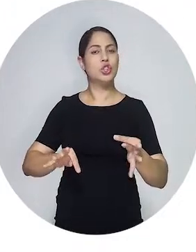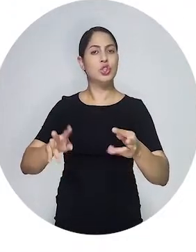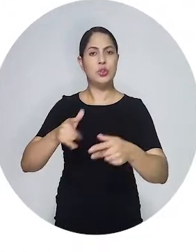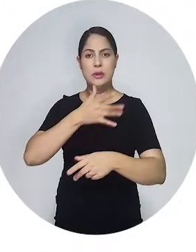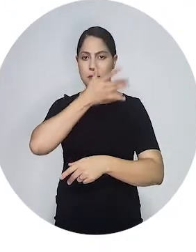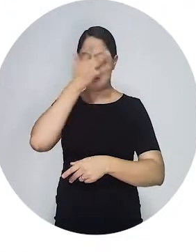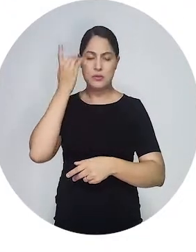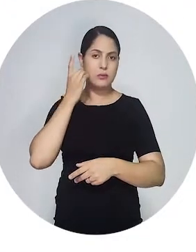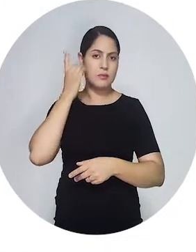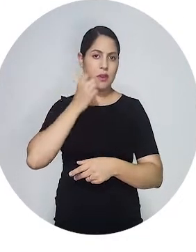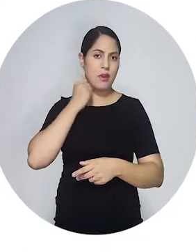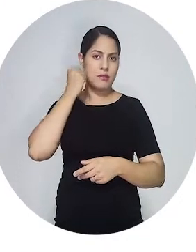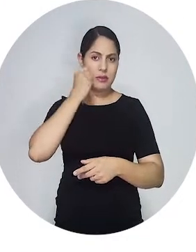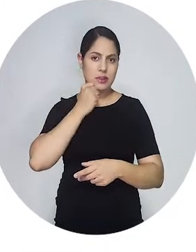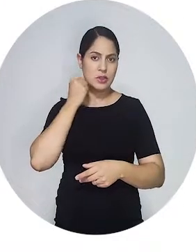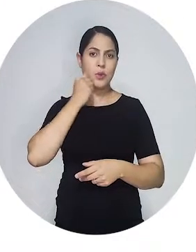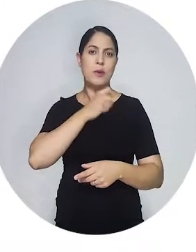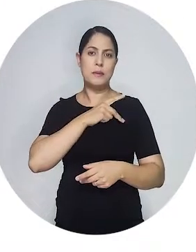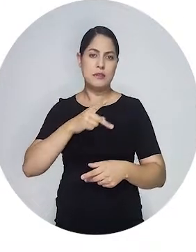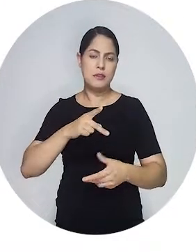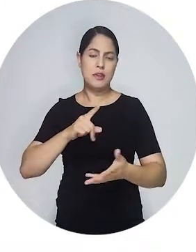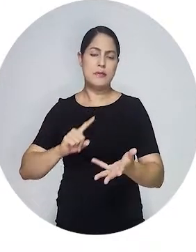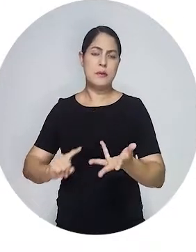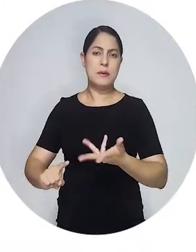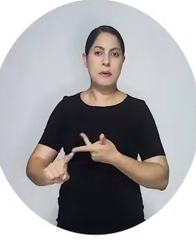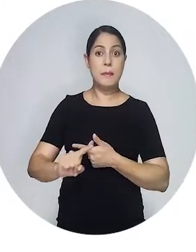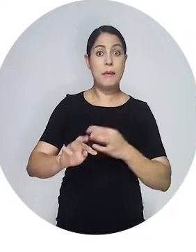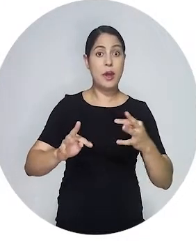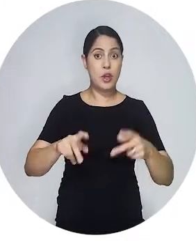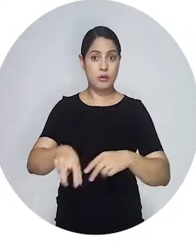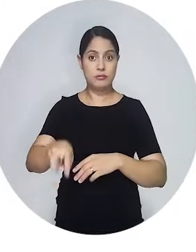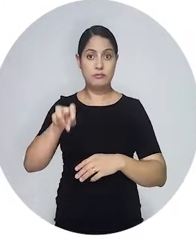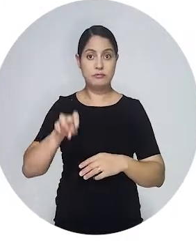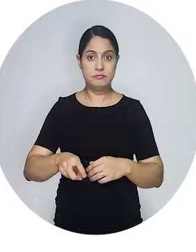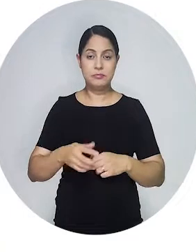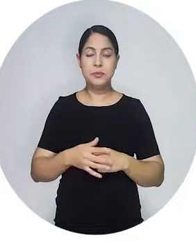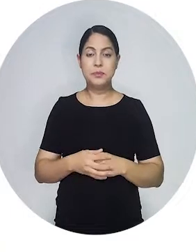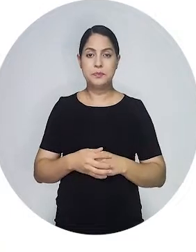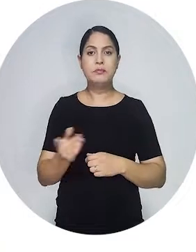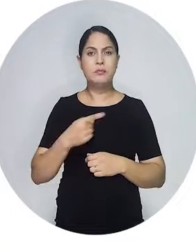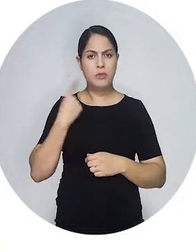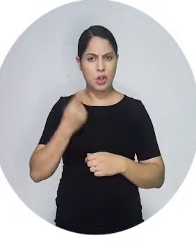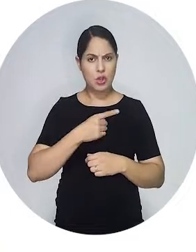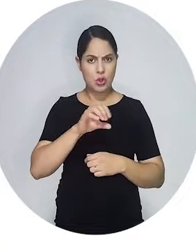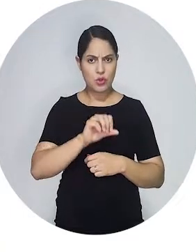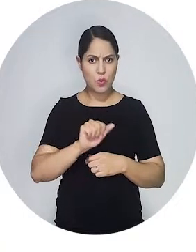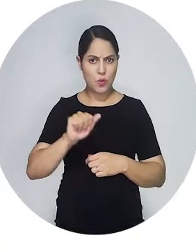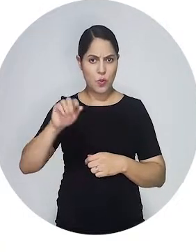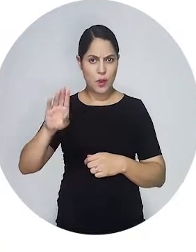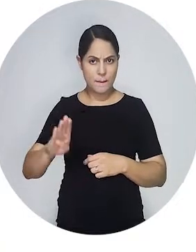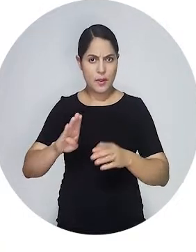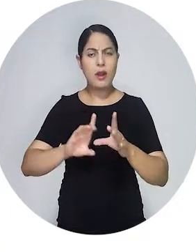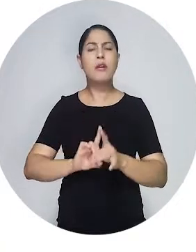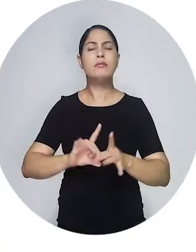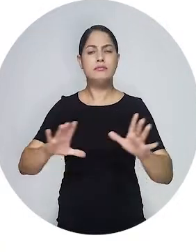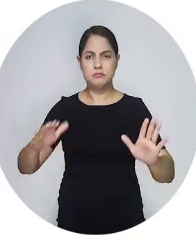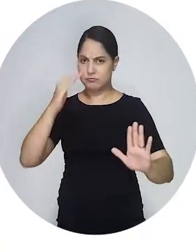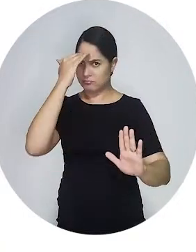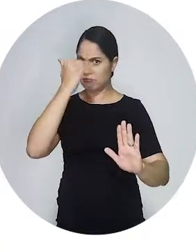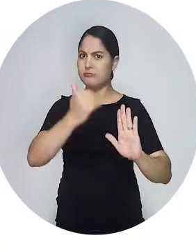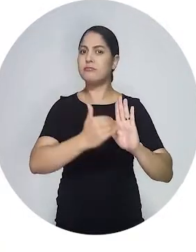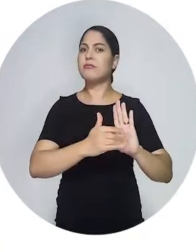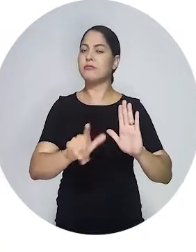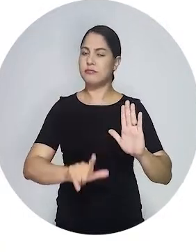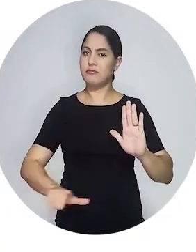fim, o artigo conclui: o compromisso da advocacia e da OAB é com o Estado Democrático de Direito, único regime capaz de